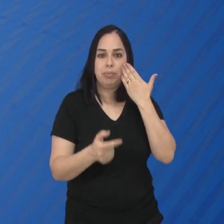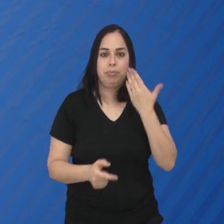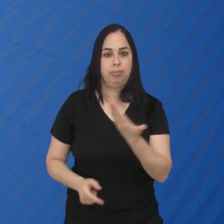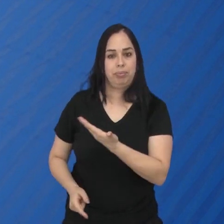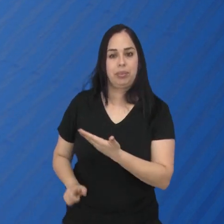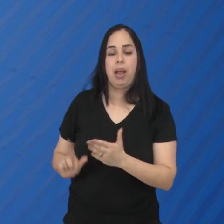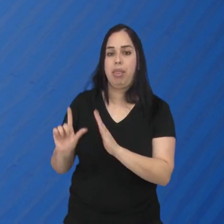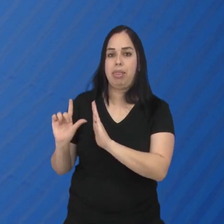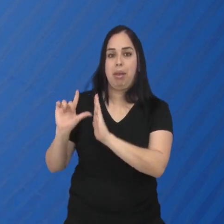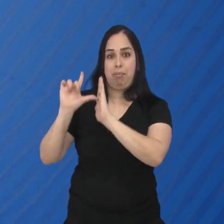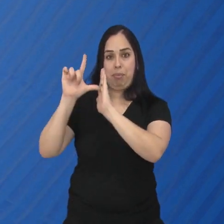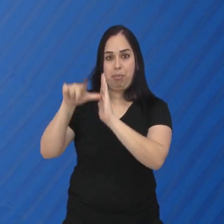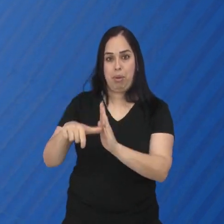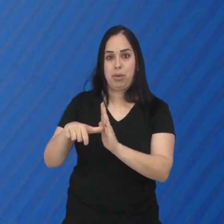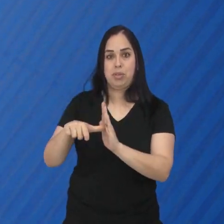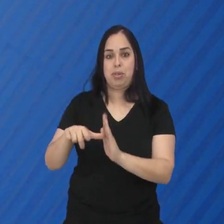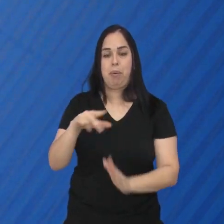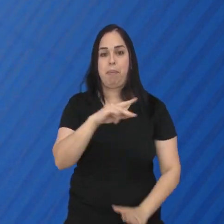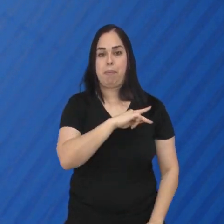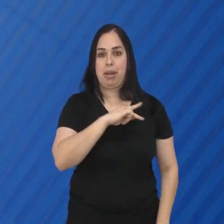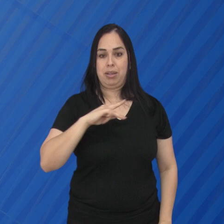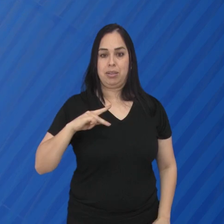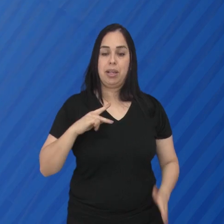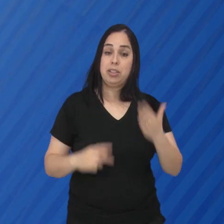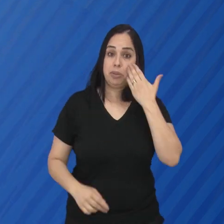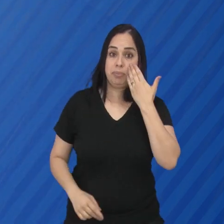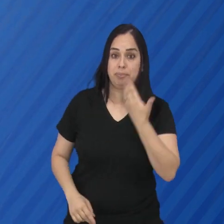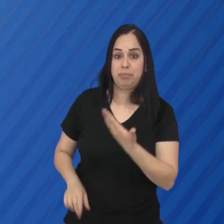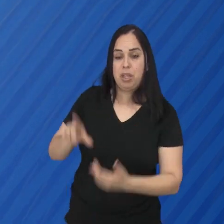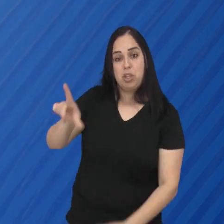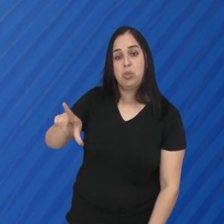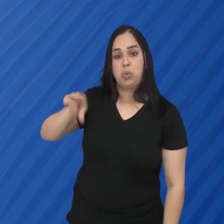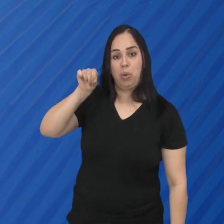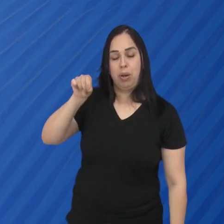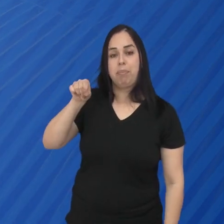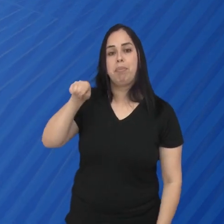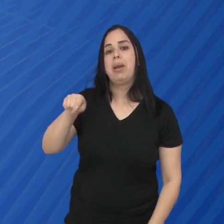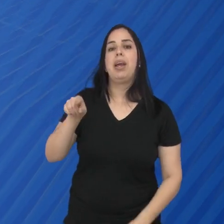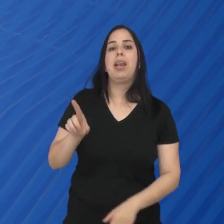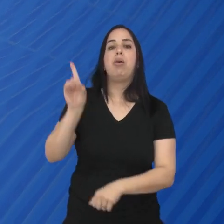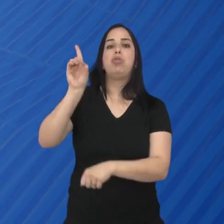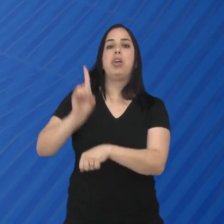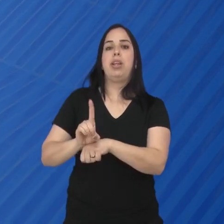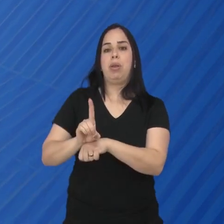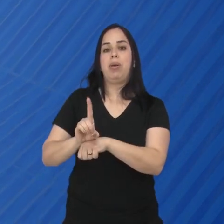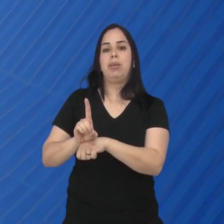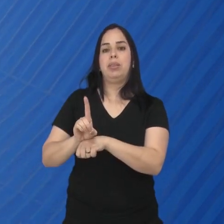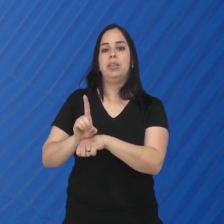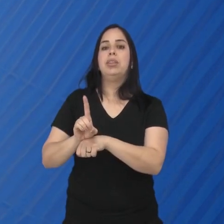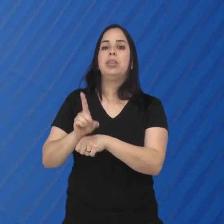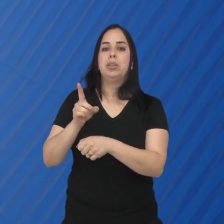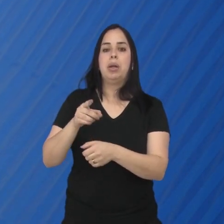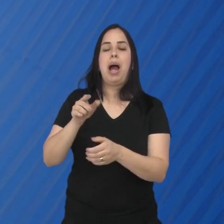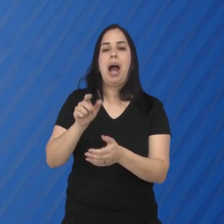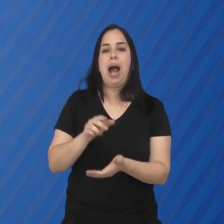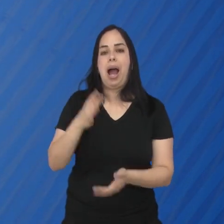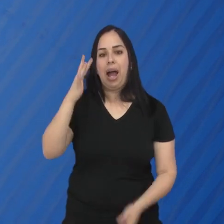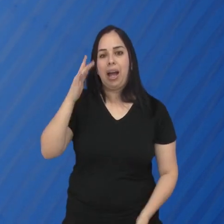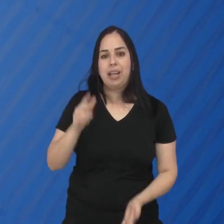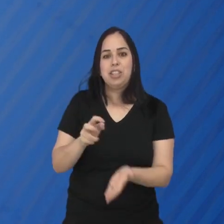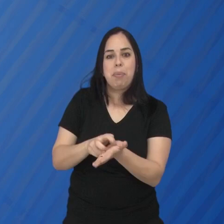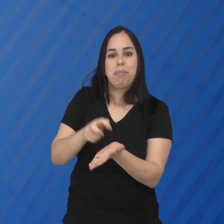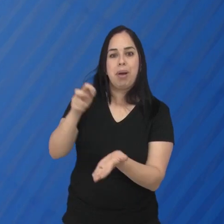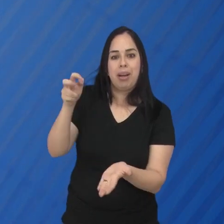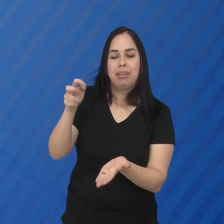Paulistano. Depois disso, foi escolhido pelo então presidente Getúlio Vargas para dirigir o jornal Amanhã, um